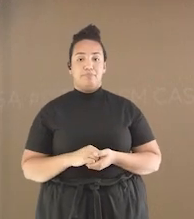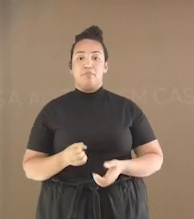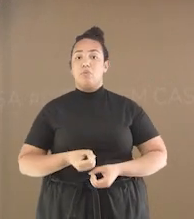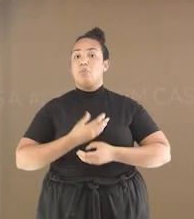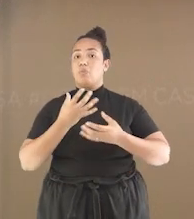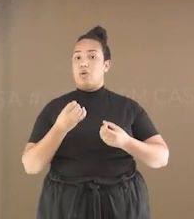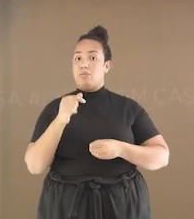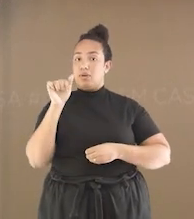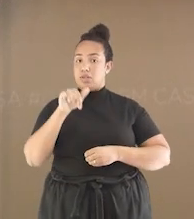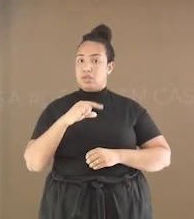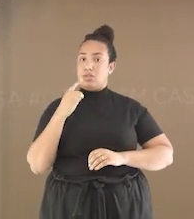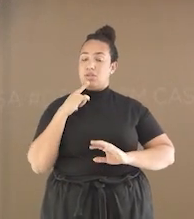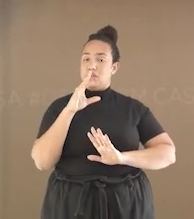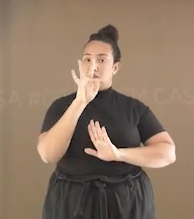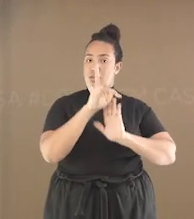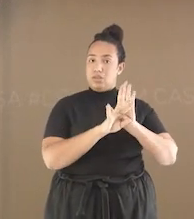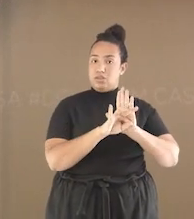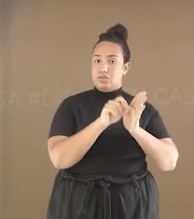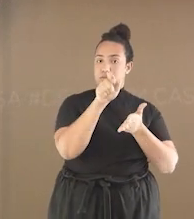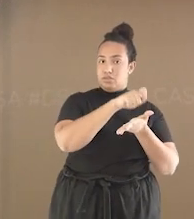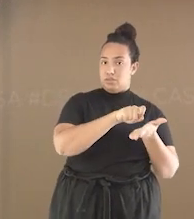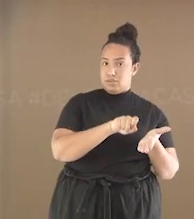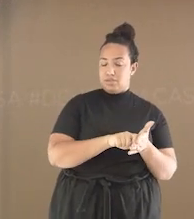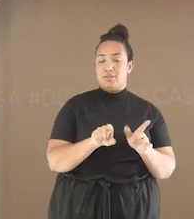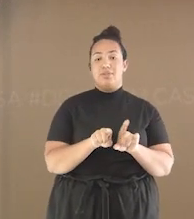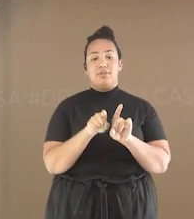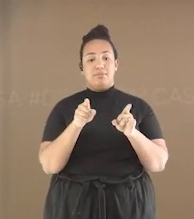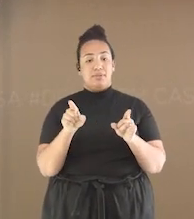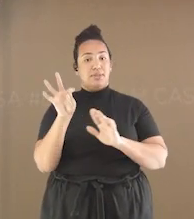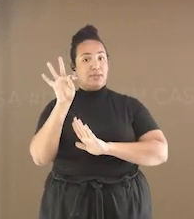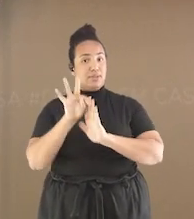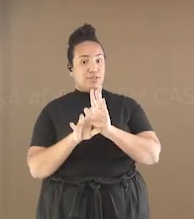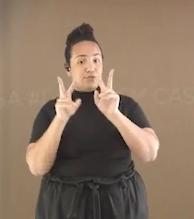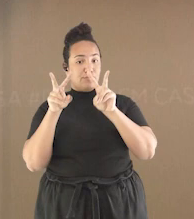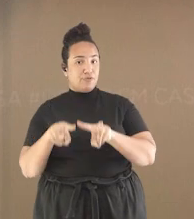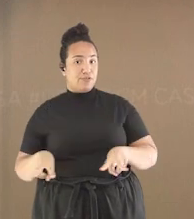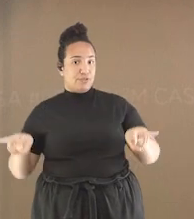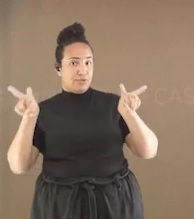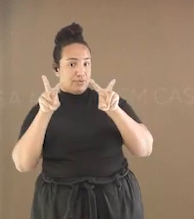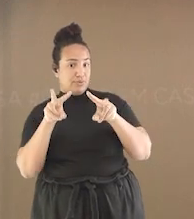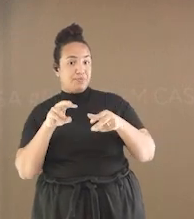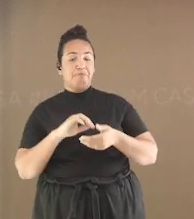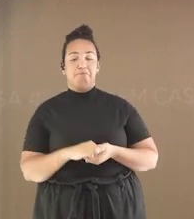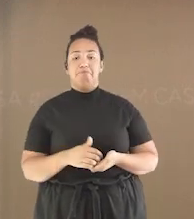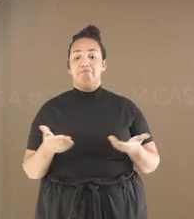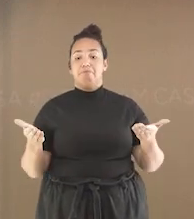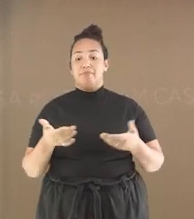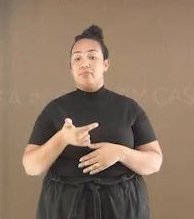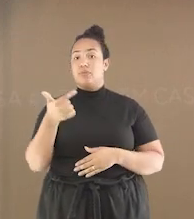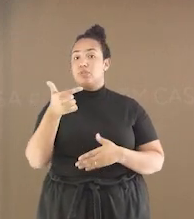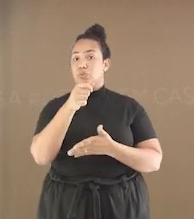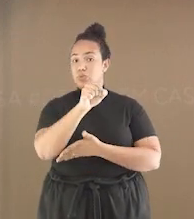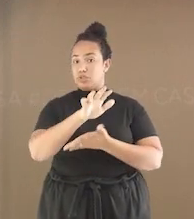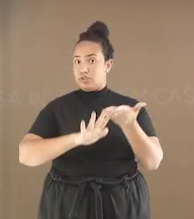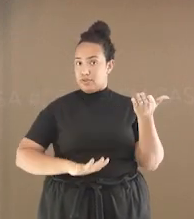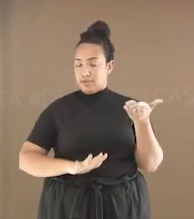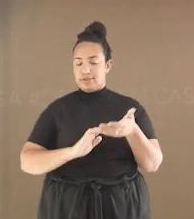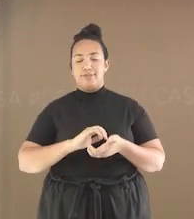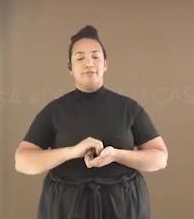composto pelo texto escrito e o texto visual também. Agora vamos à atividade número